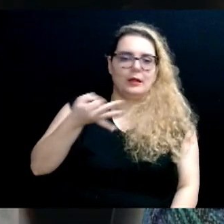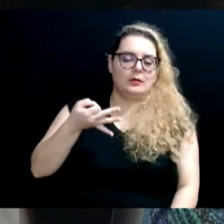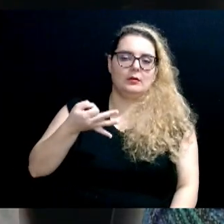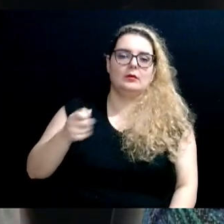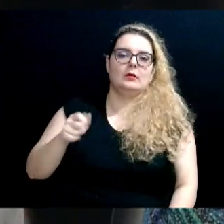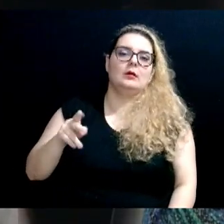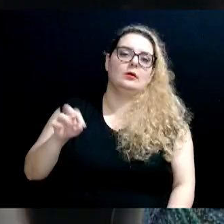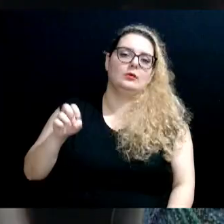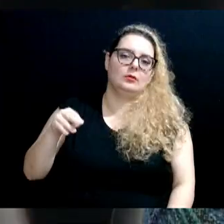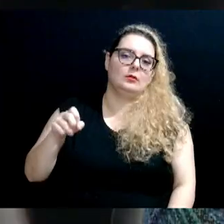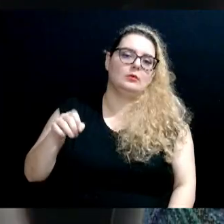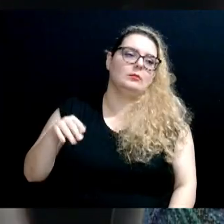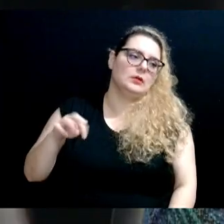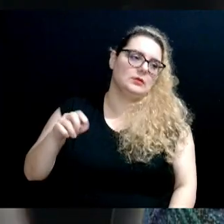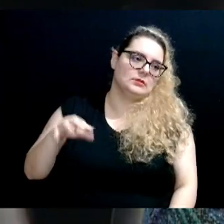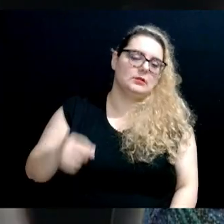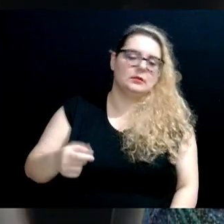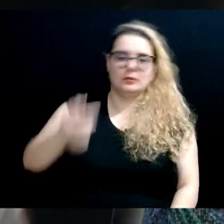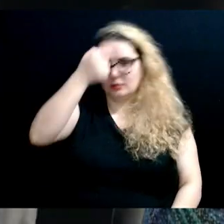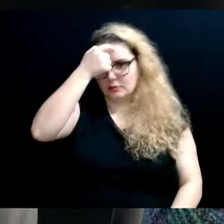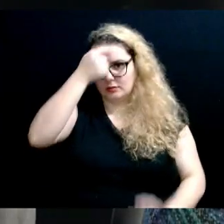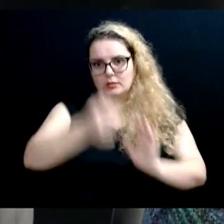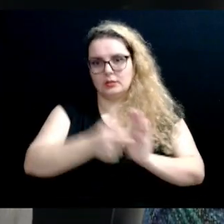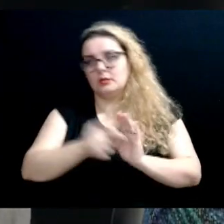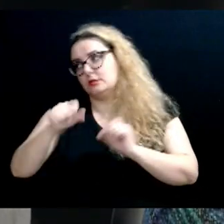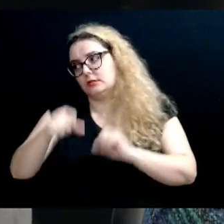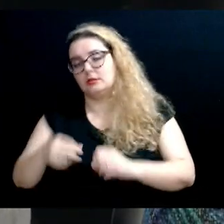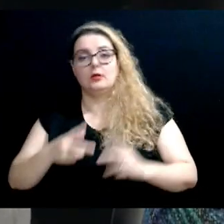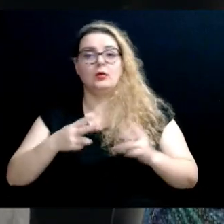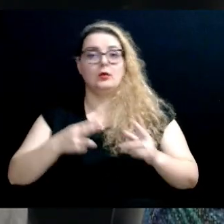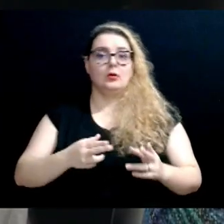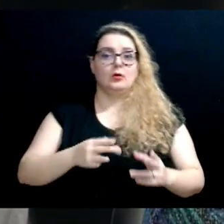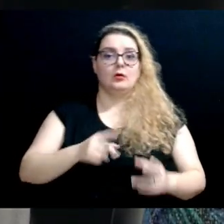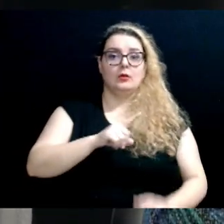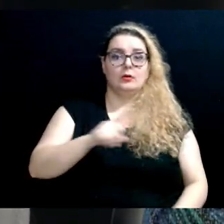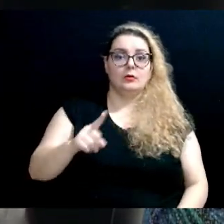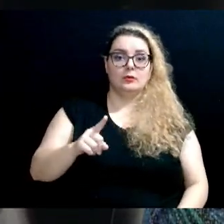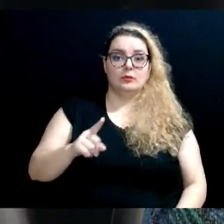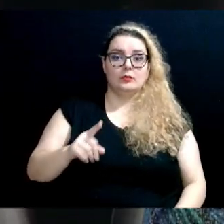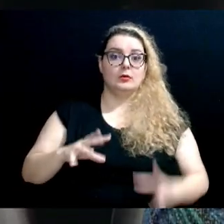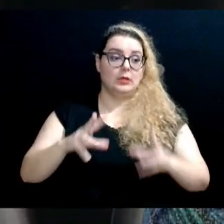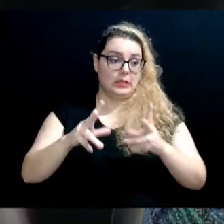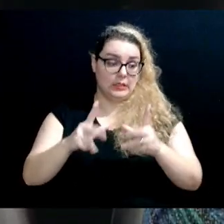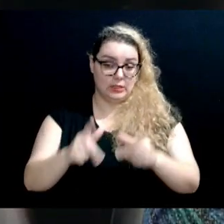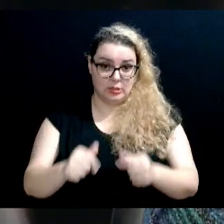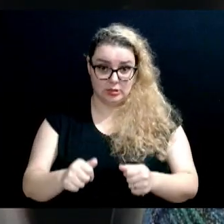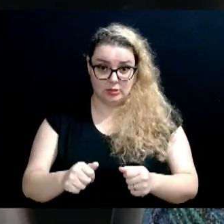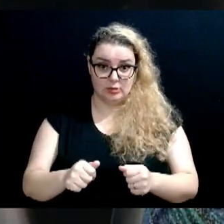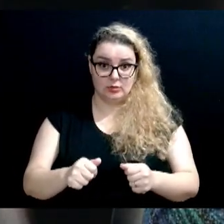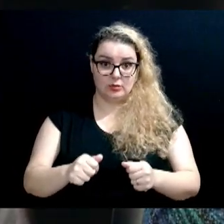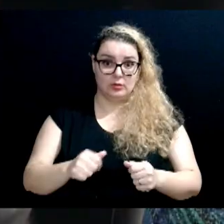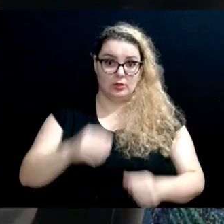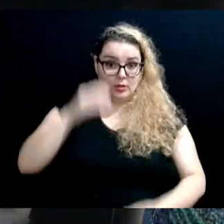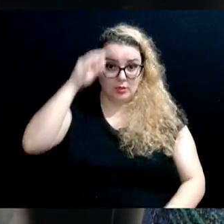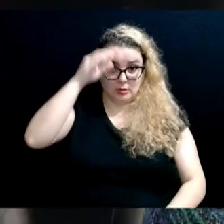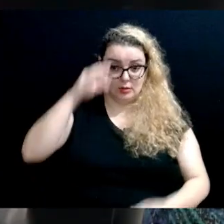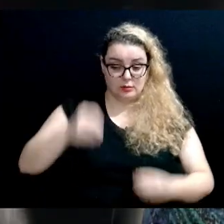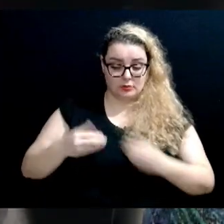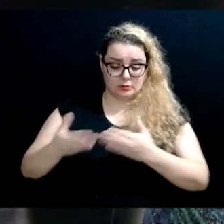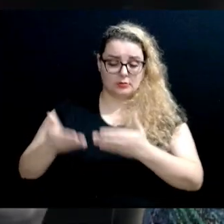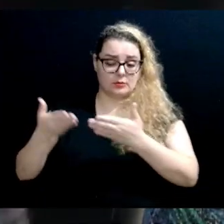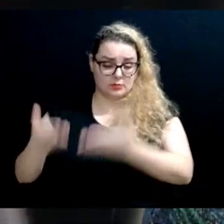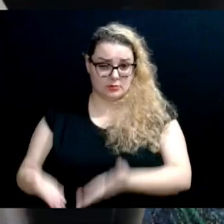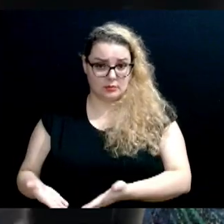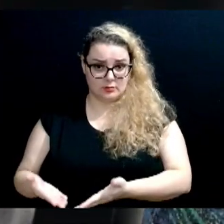IA. Porque como você não coloca toda a sua carga cognitiva nisso, porque